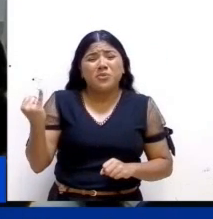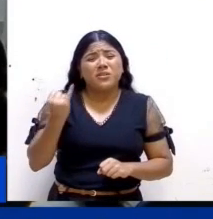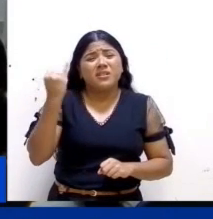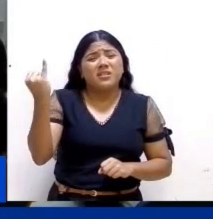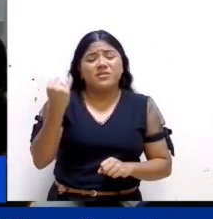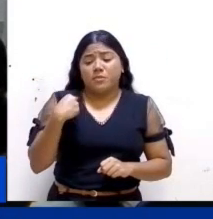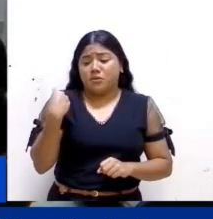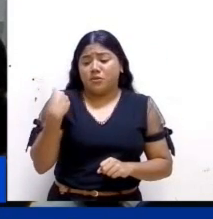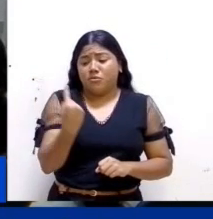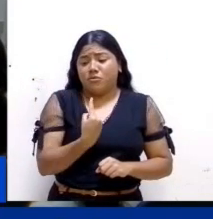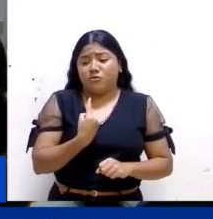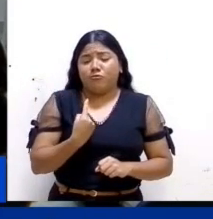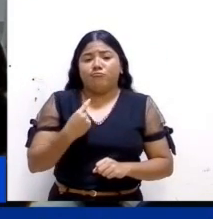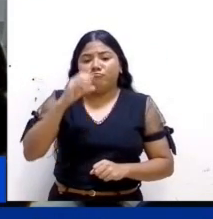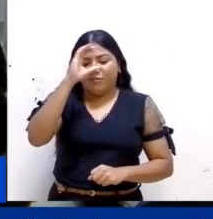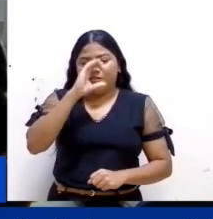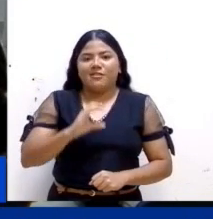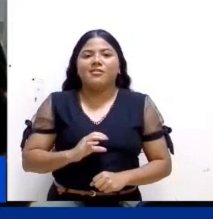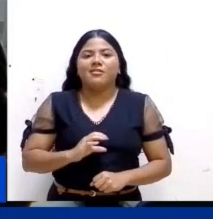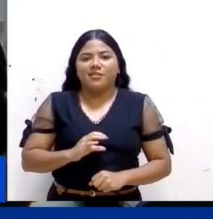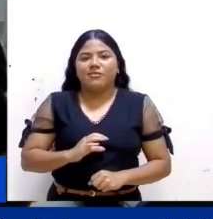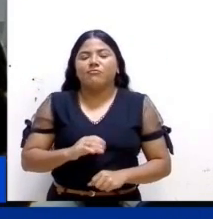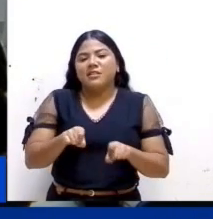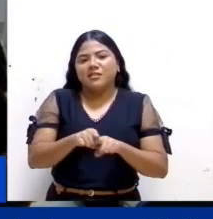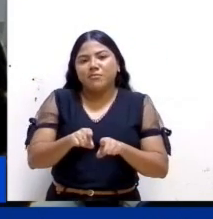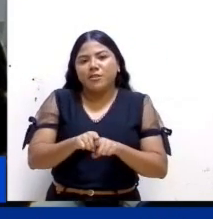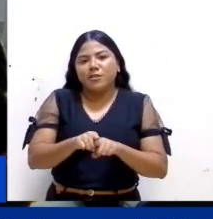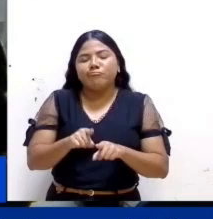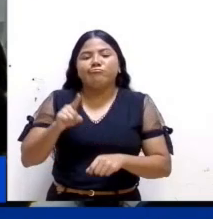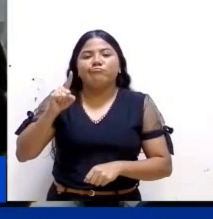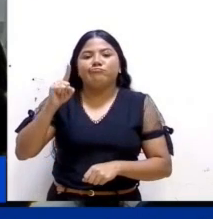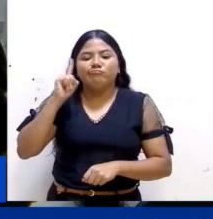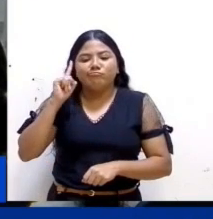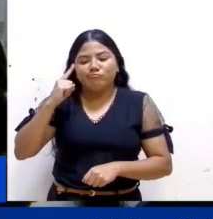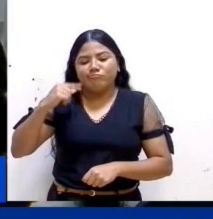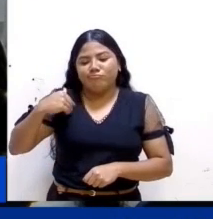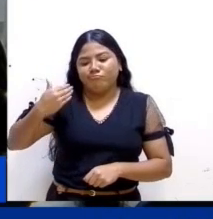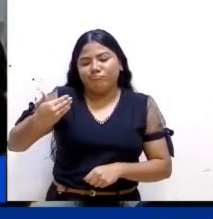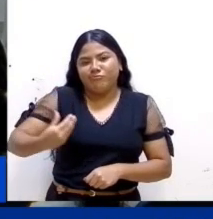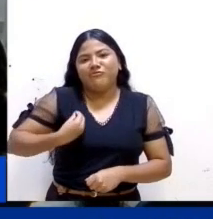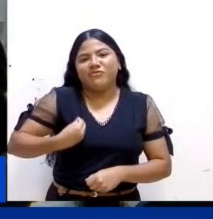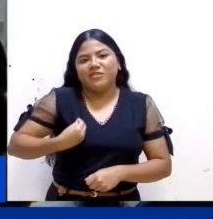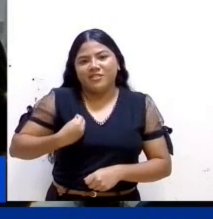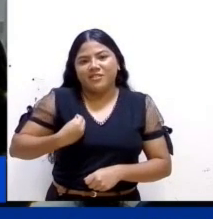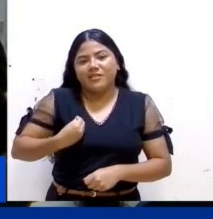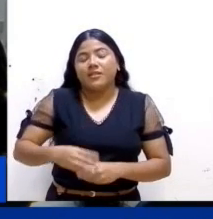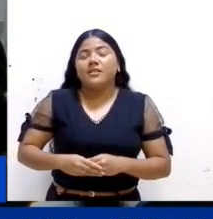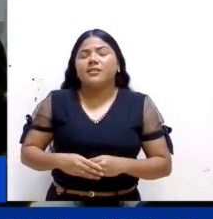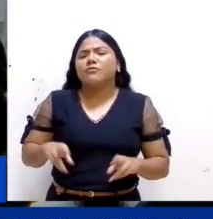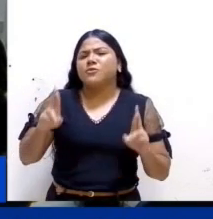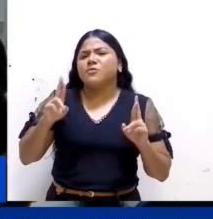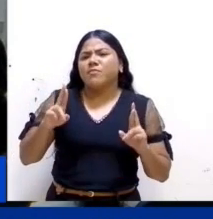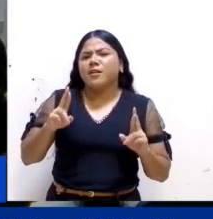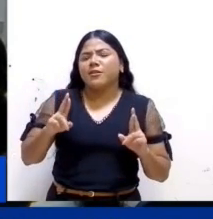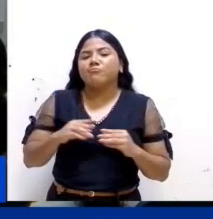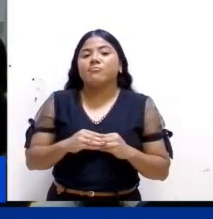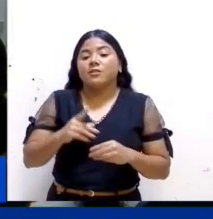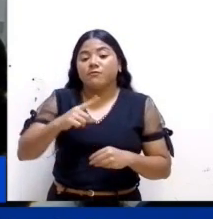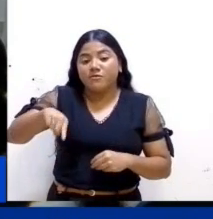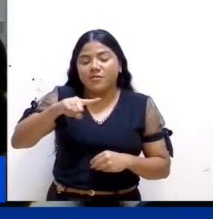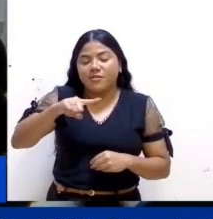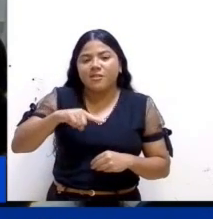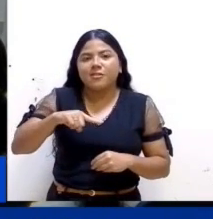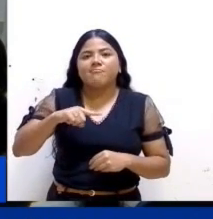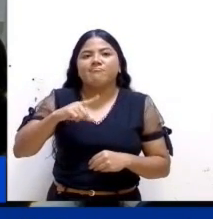branca, de cabelos lisos, loiros, com mechas, castanho escuro com mechas loiras. Usa leve